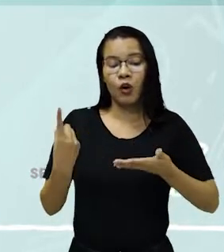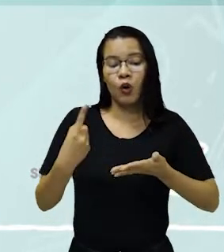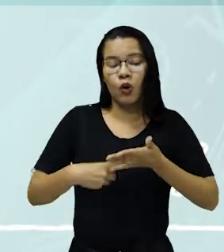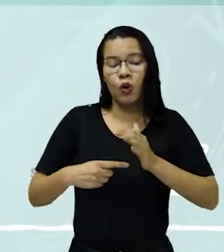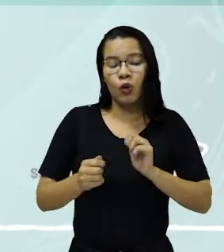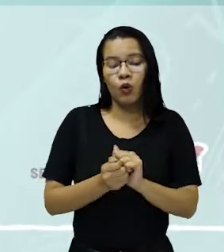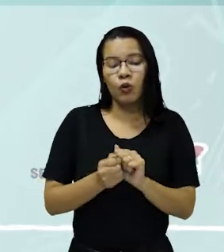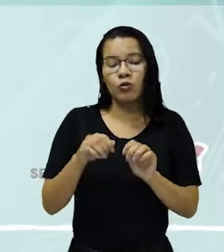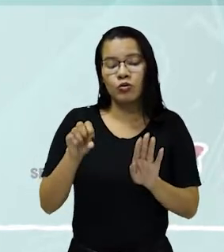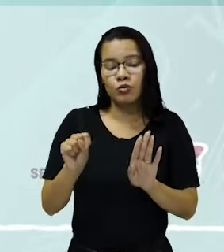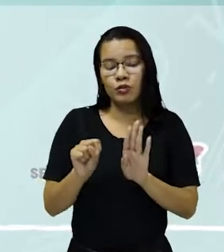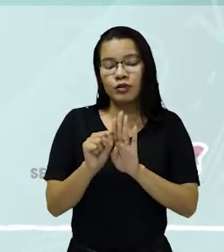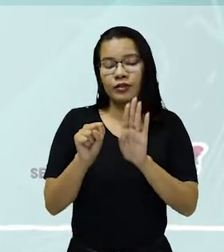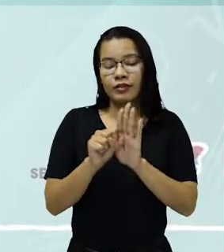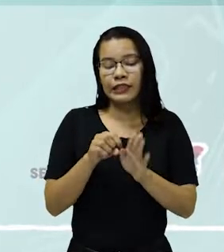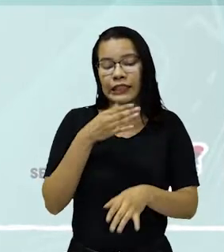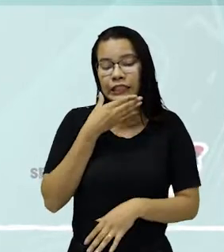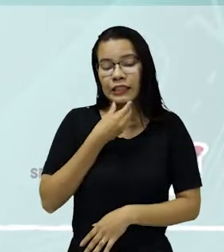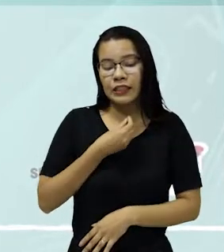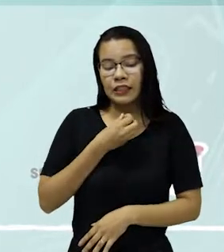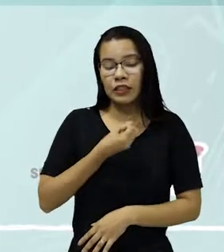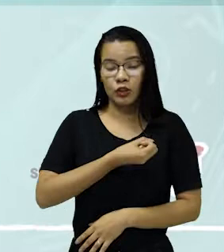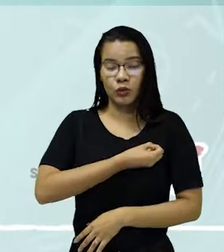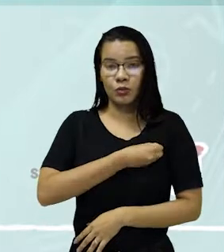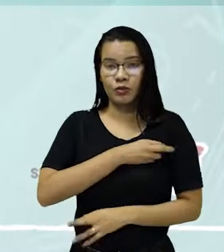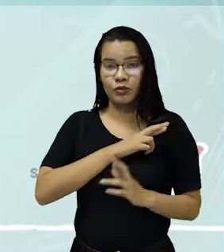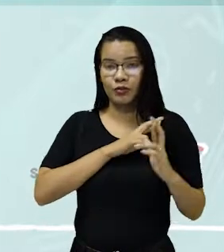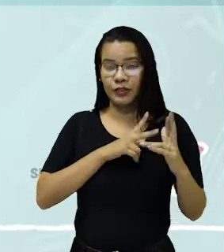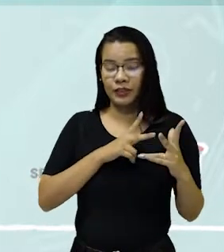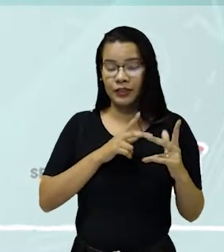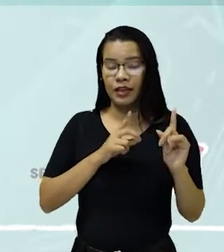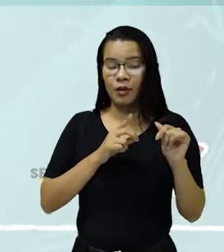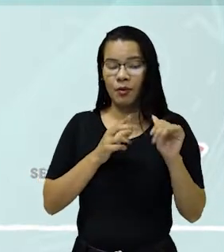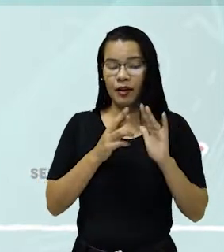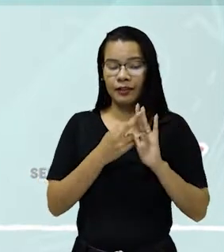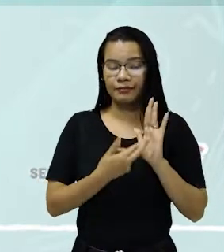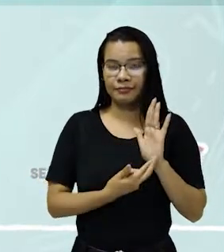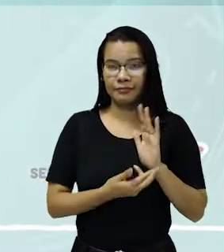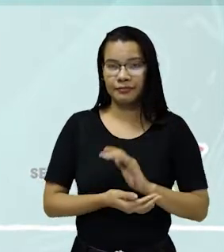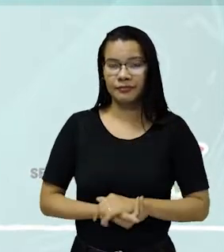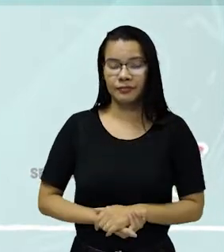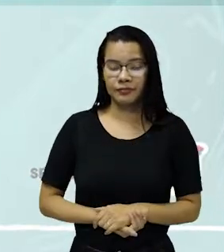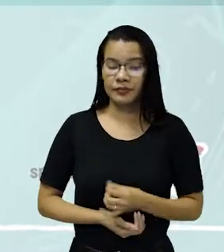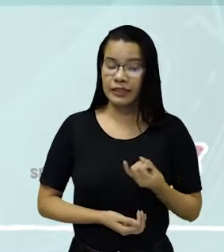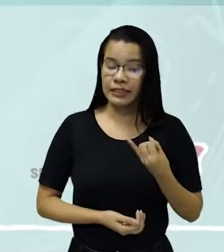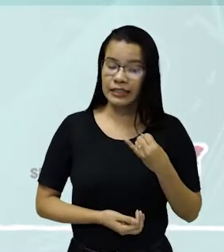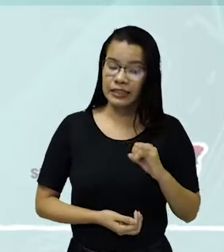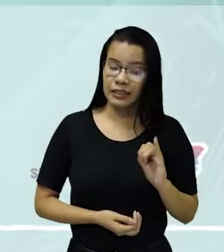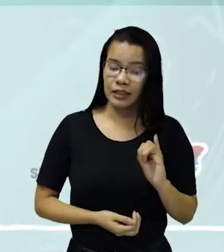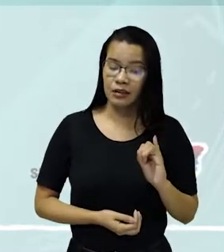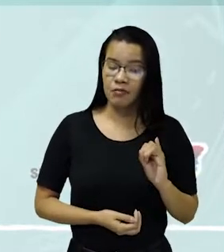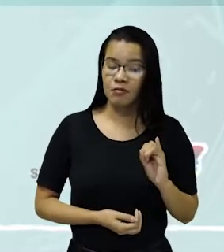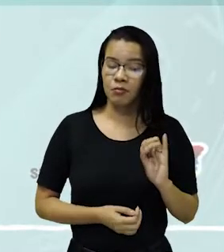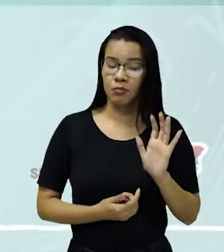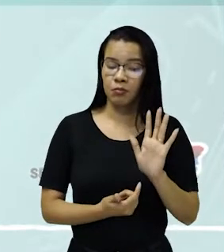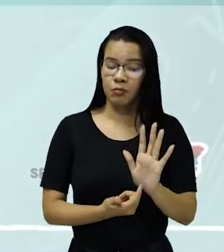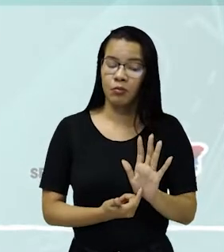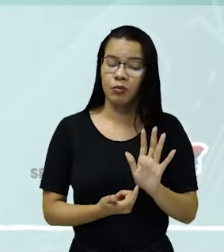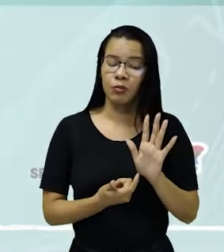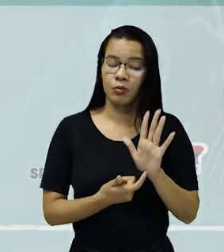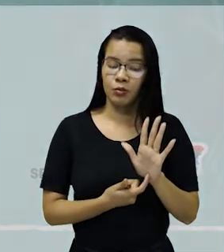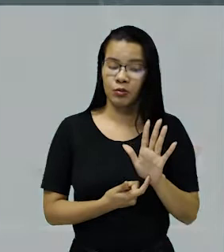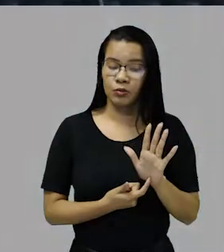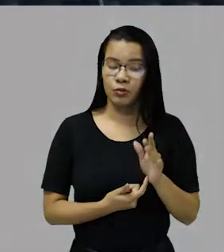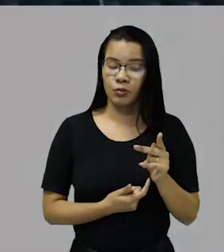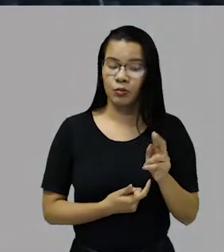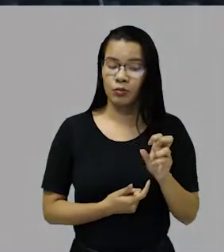com substantivos de gêneros e números diferentes. Isso aqui é uma regra. Se estiver posposto,